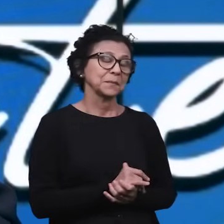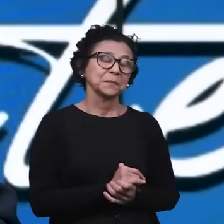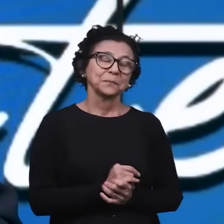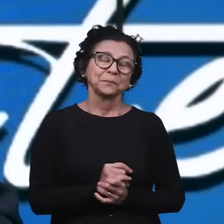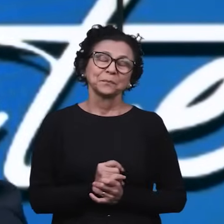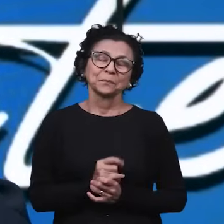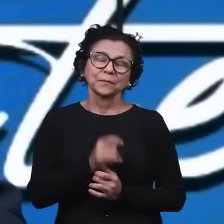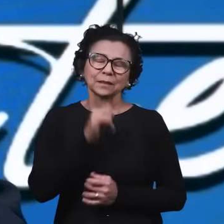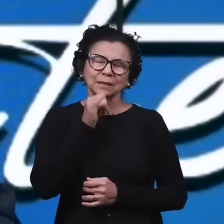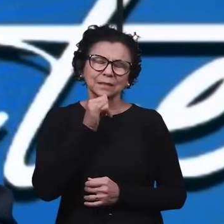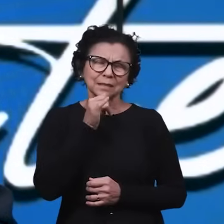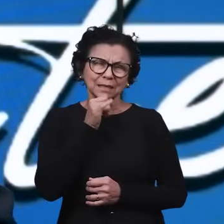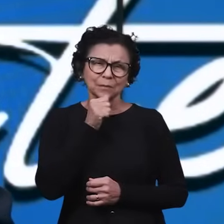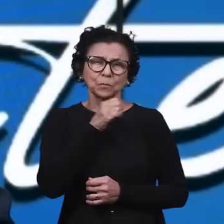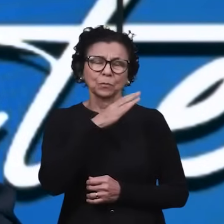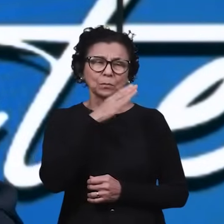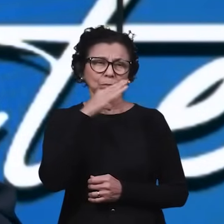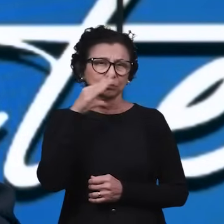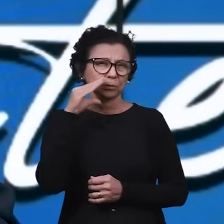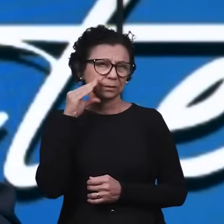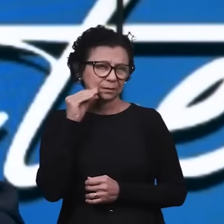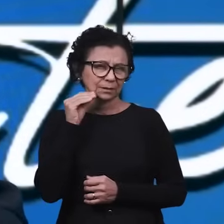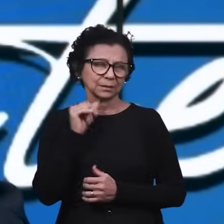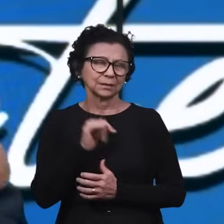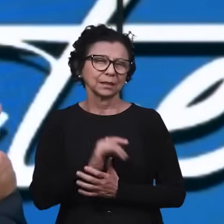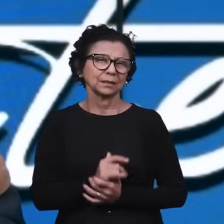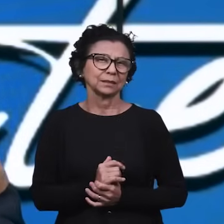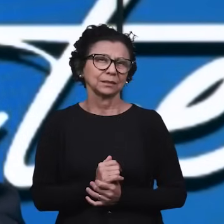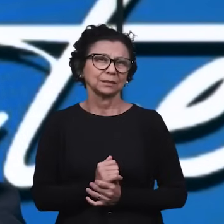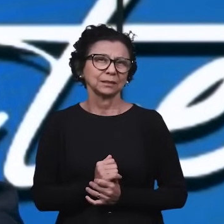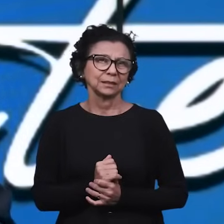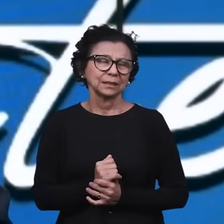caso, por exemplo, agora do adolescente, será que o adolescente tem a mesma